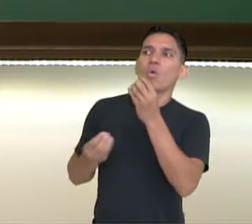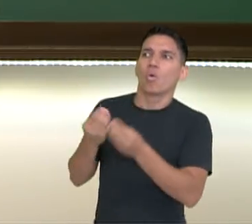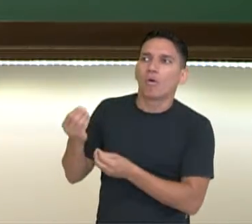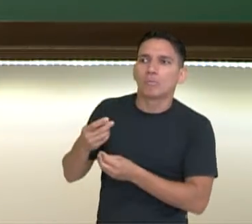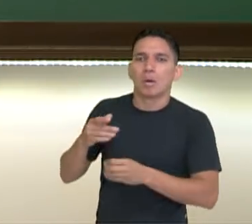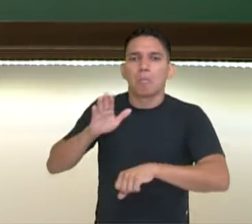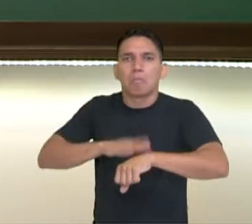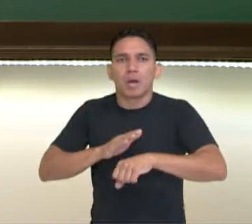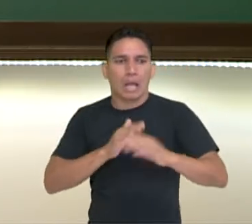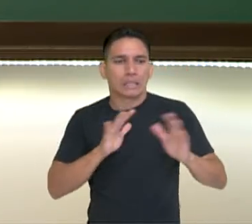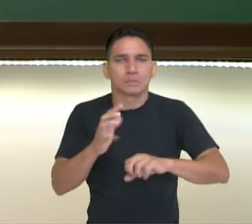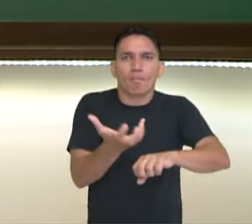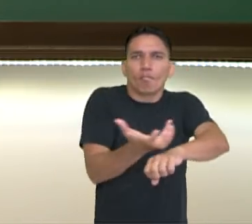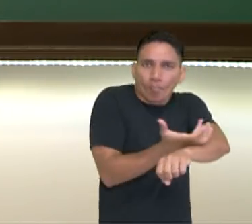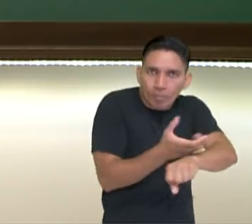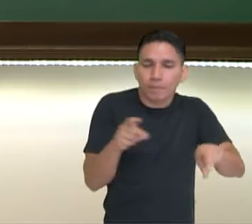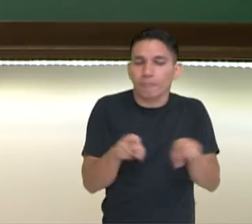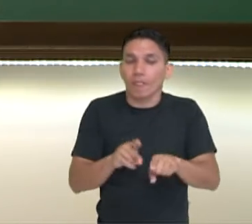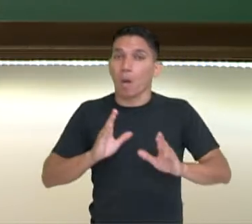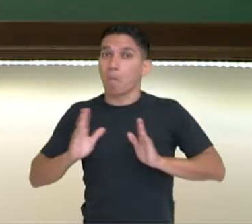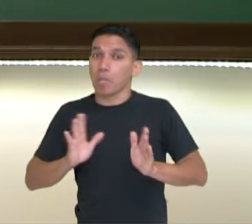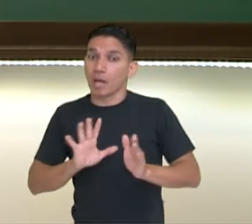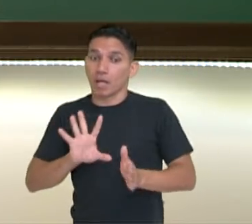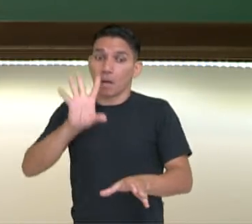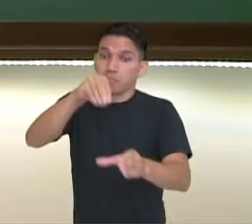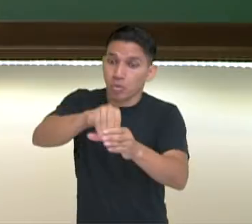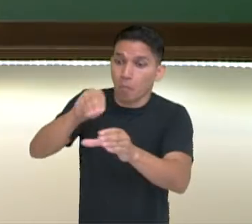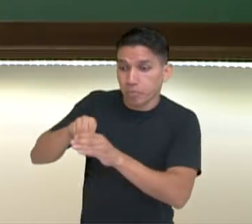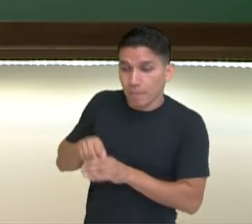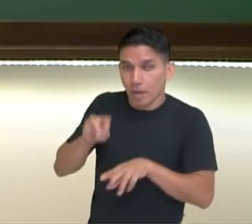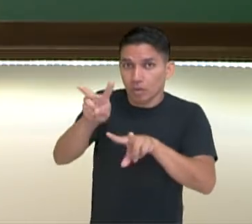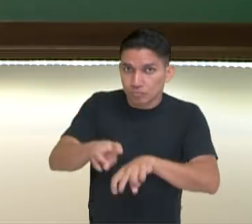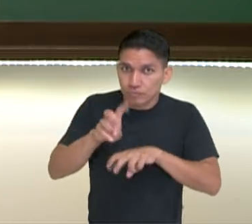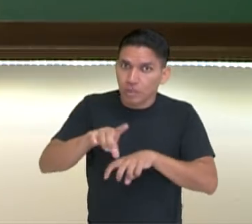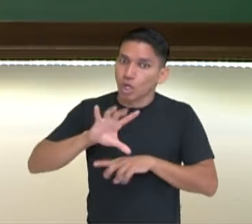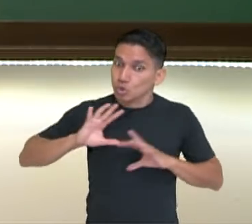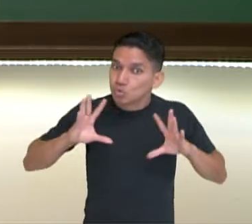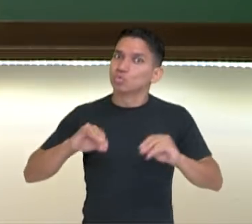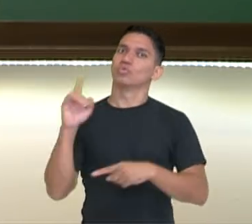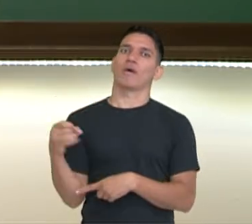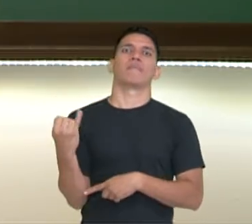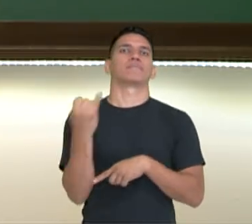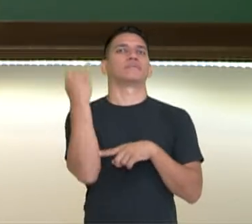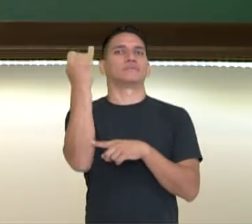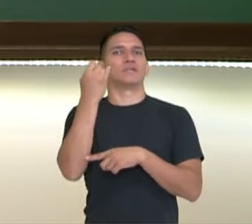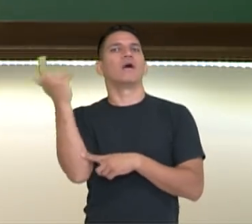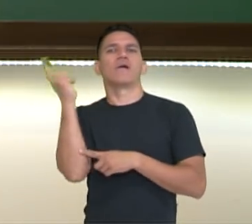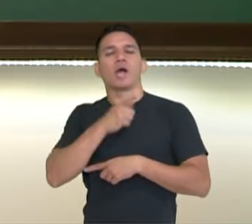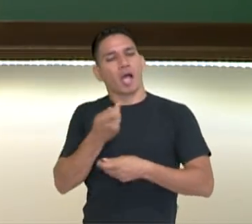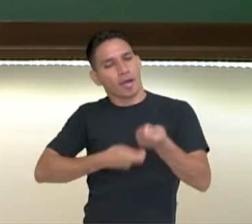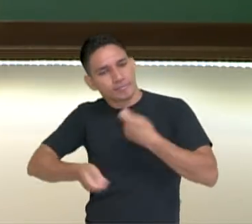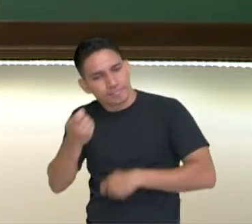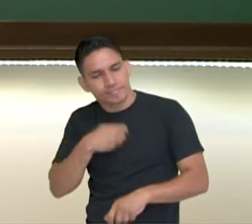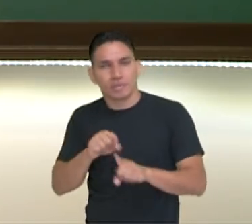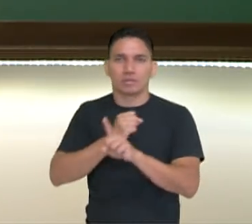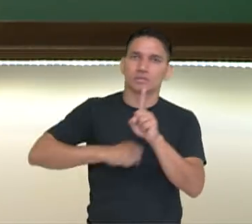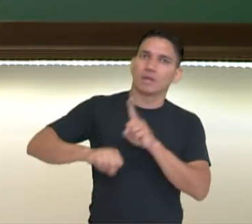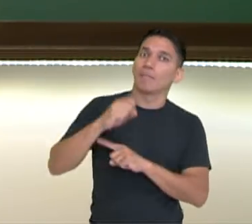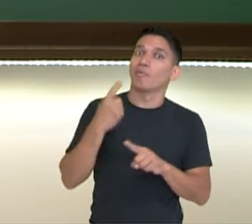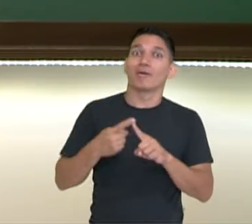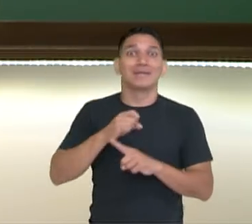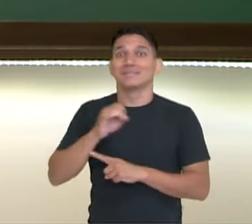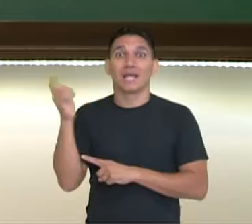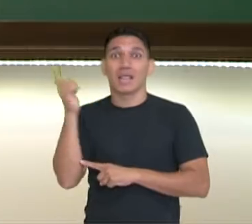períodos de plantio. Tudo isso aí era bastante necessário para assim você conseguir administrar a sociedade. Porque se você não